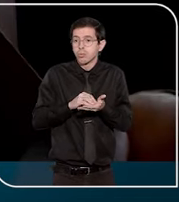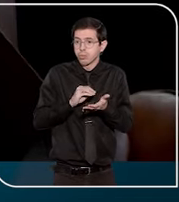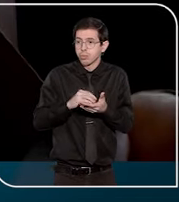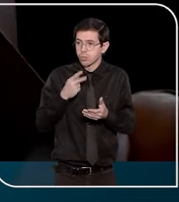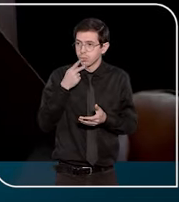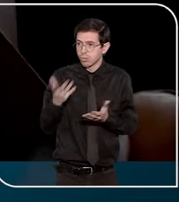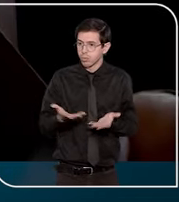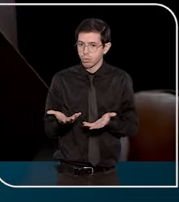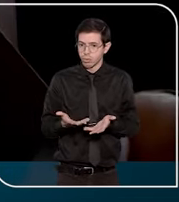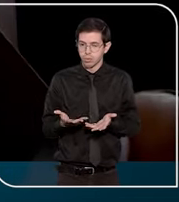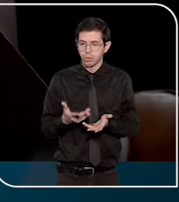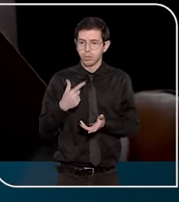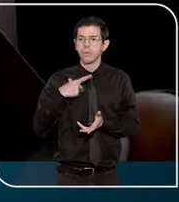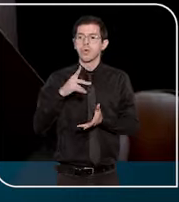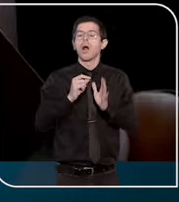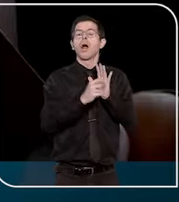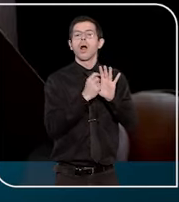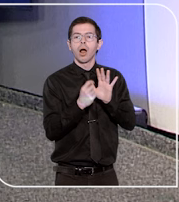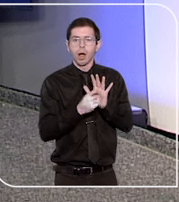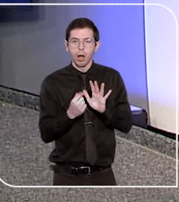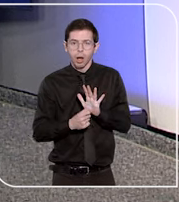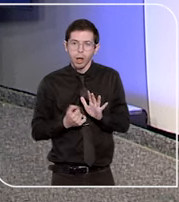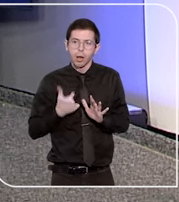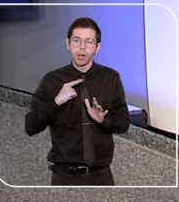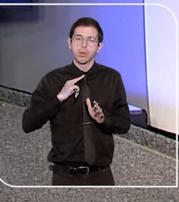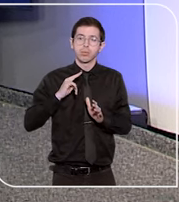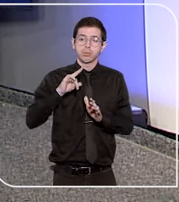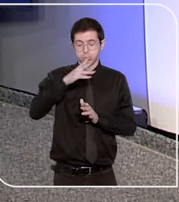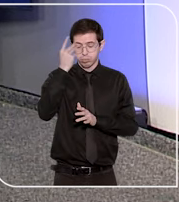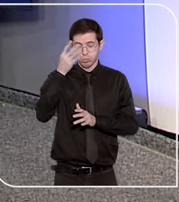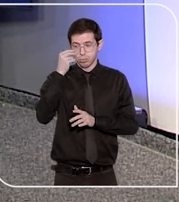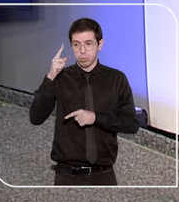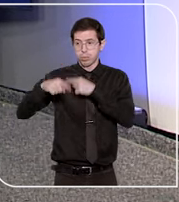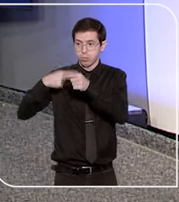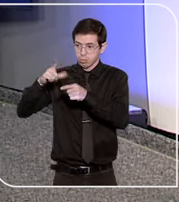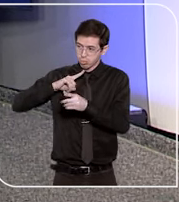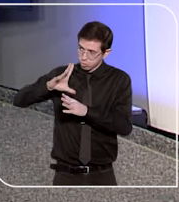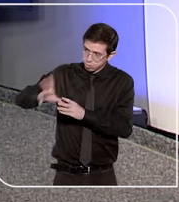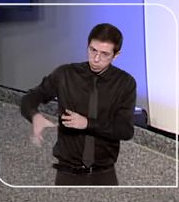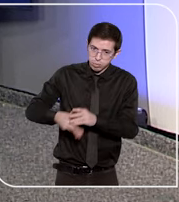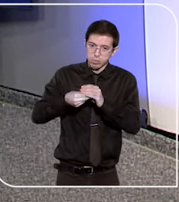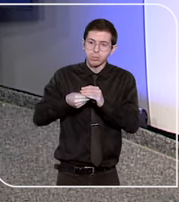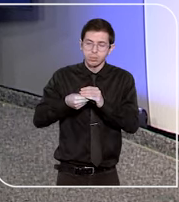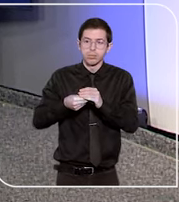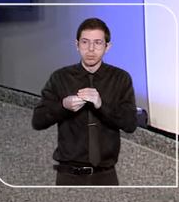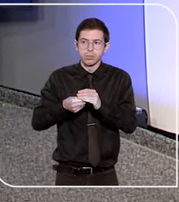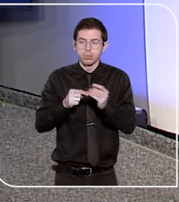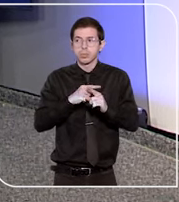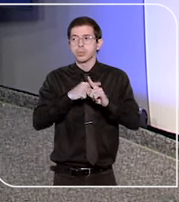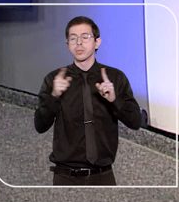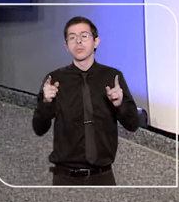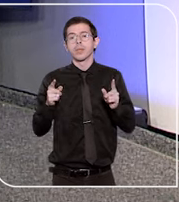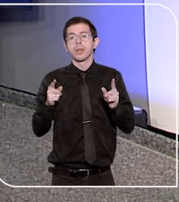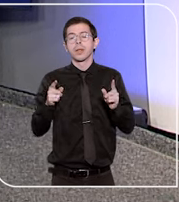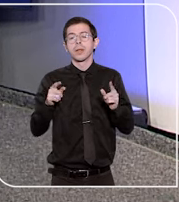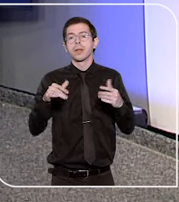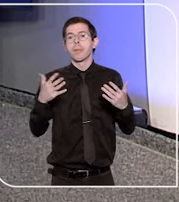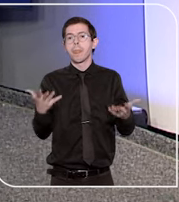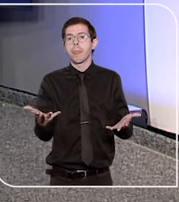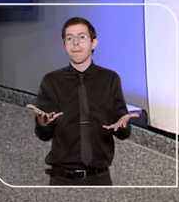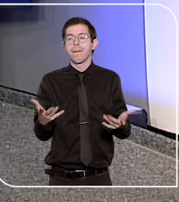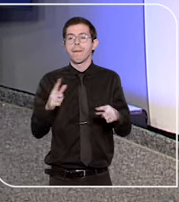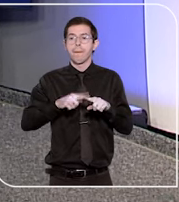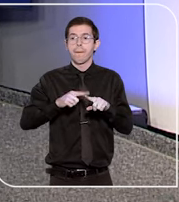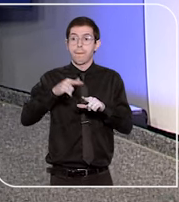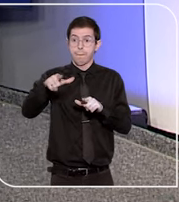dizendo agora. Diogo, vai anotando aí. O que eu estou deixando para trás, você daqui a pouco completa. Mas basicamente, pessoal, quando for